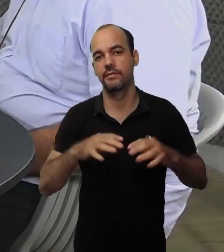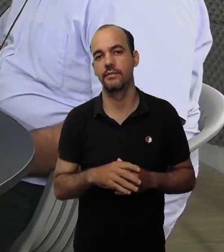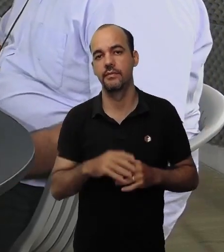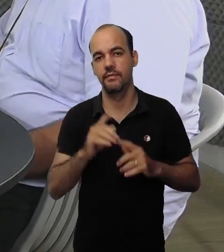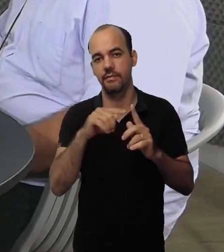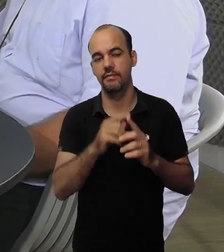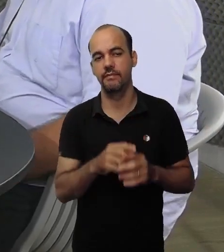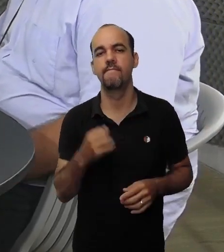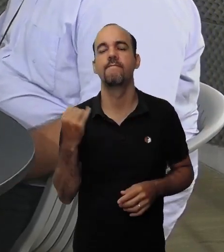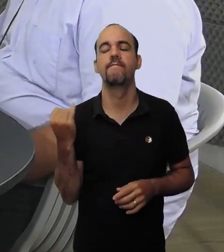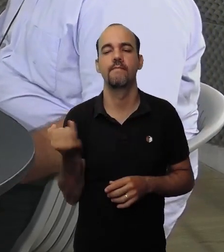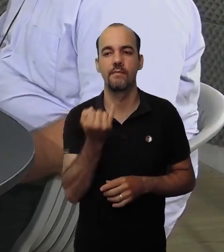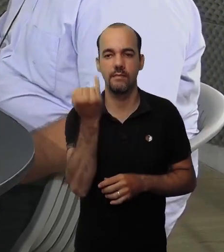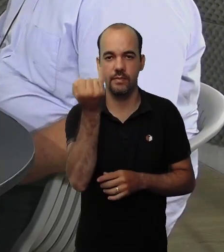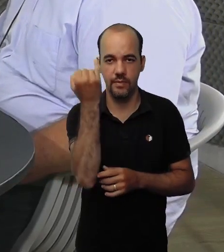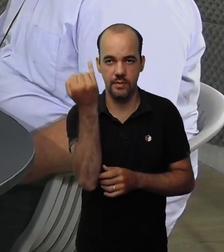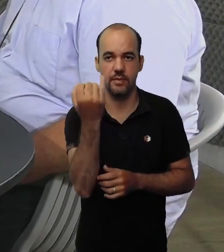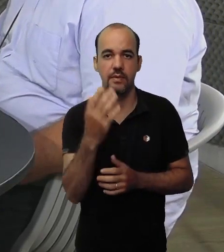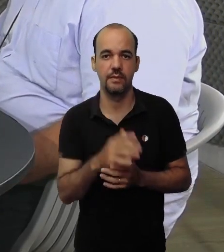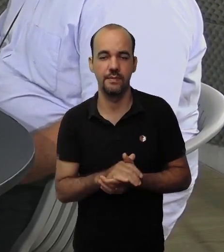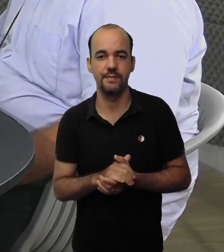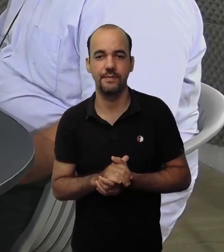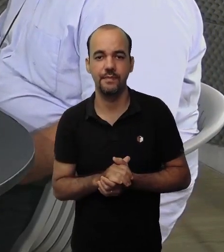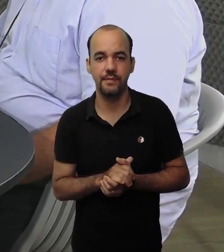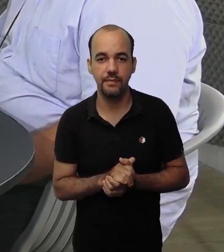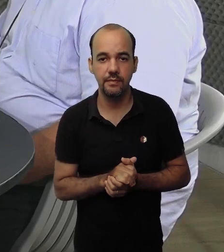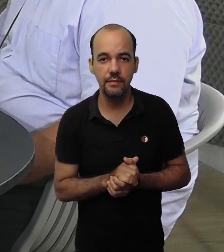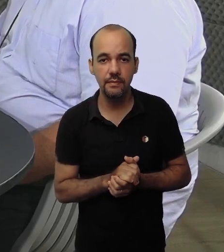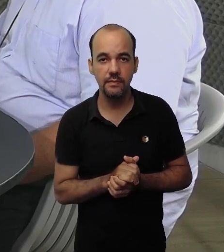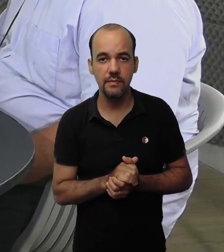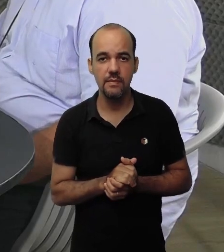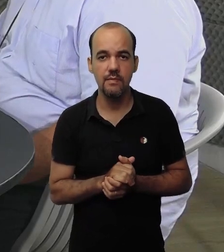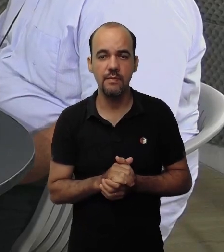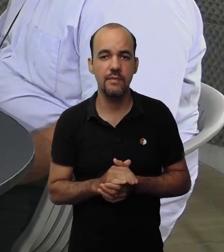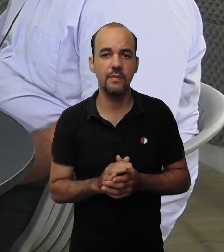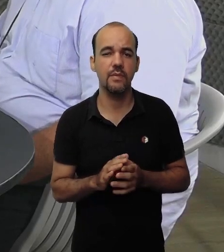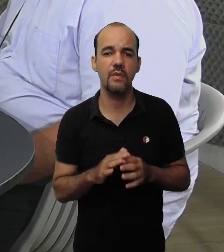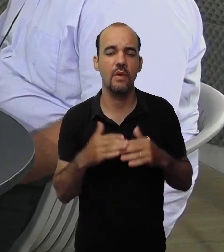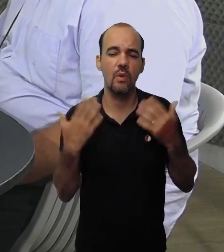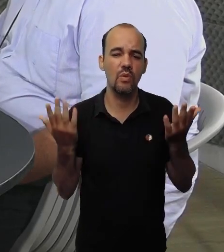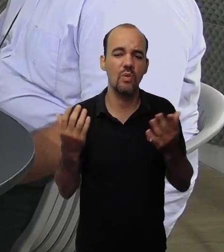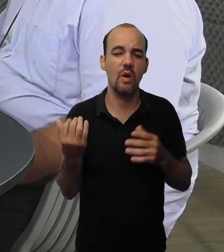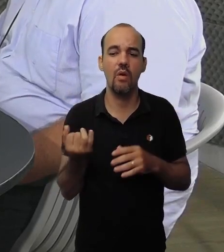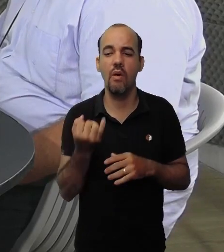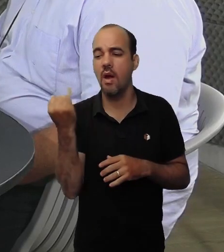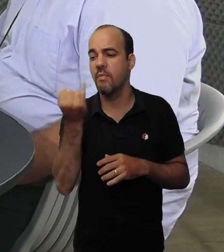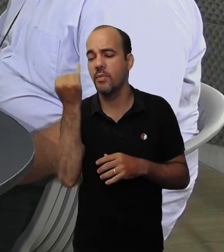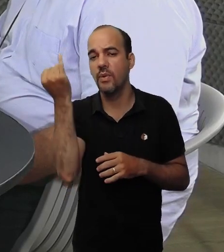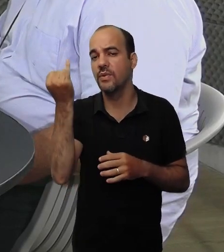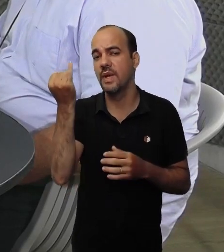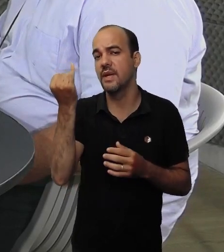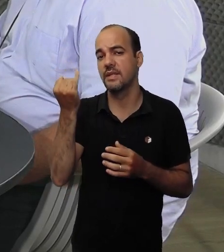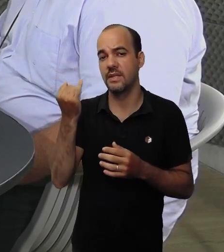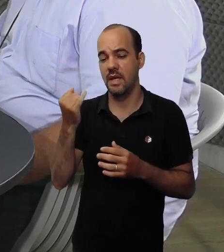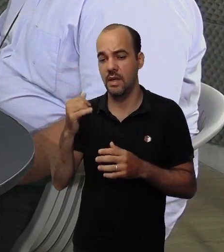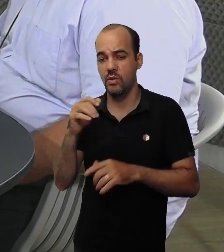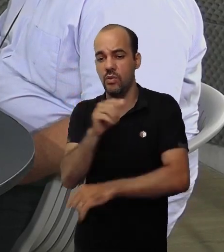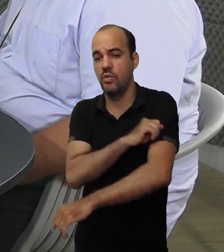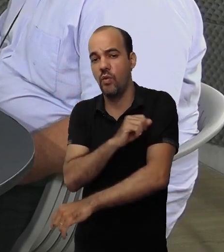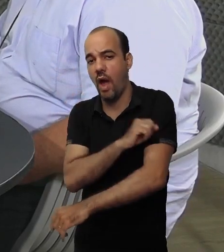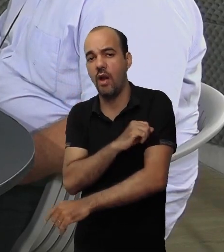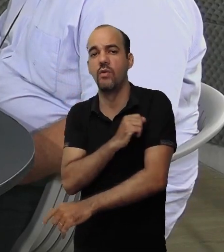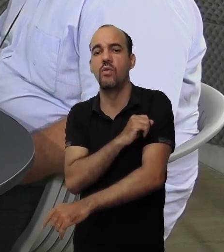Rafael, né, já que você está chegando agora no nosso segundo bloco, qual é a importância da participação ativa dos estudantes na criação do